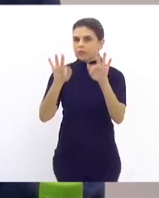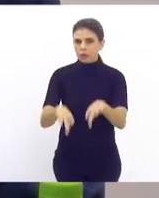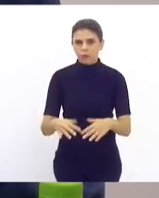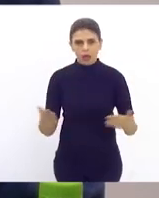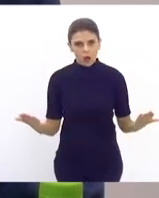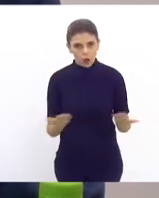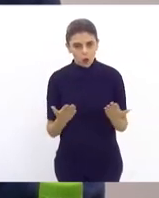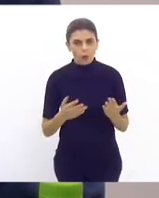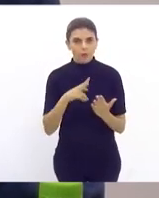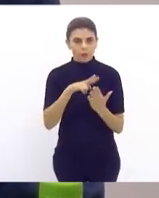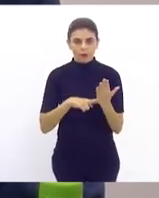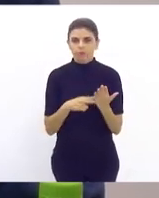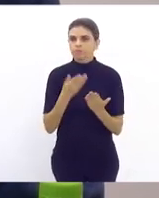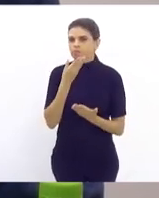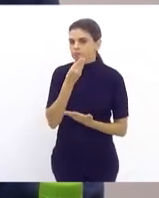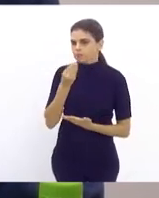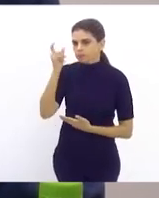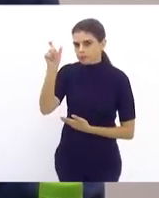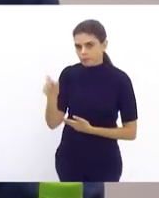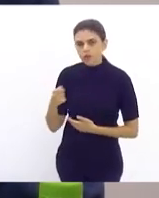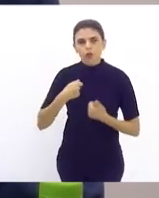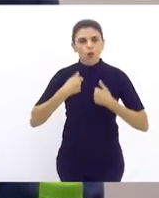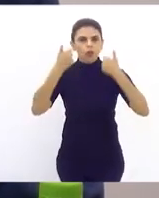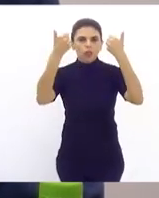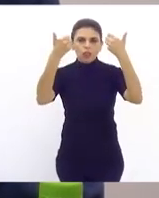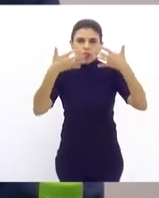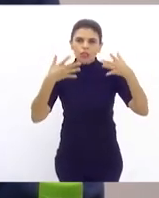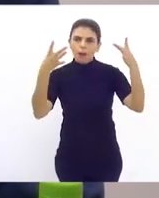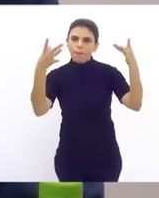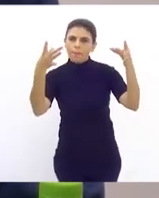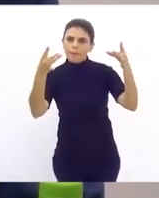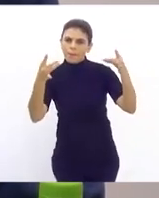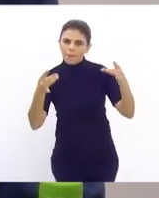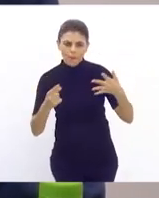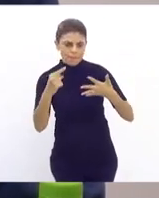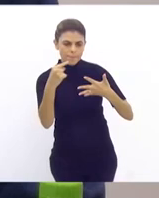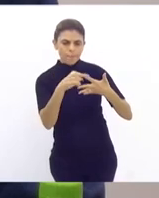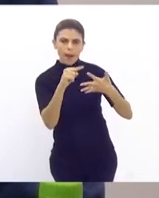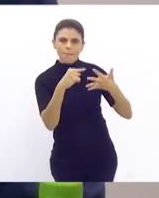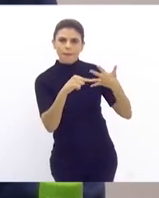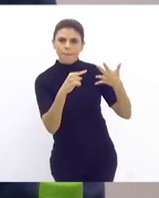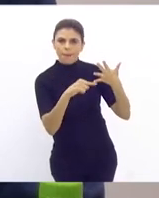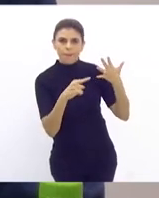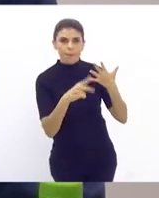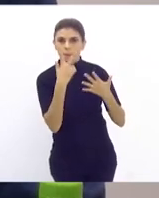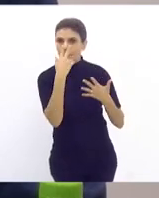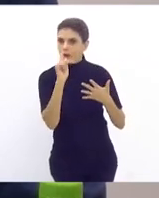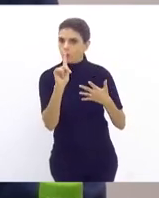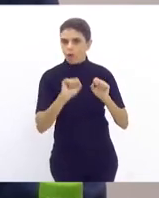que começa assim: prezado senhor, gostaria de esclarecer alguns pontos que talvez não tenham ficado claros.